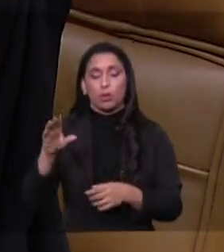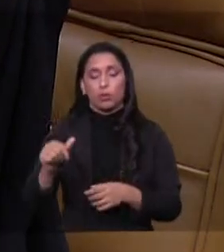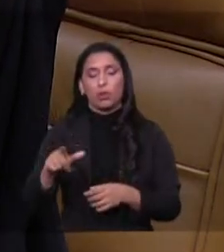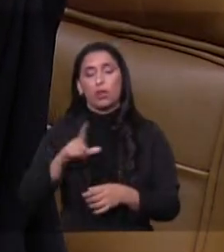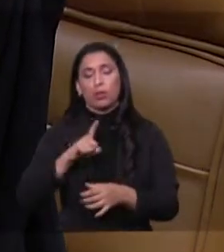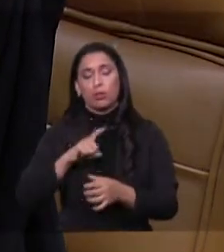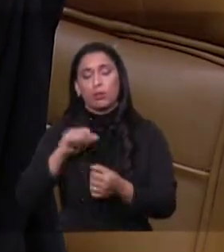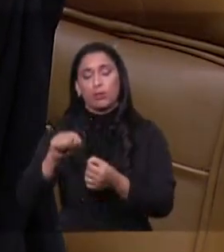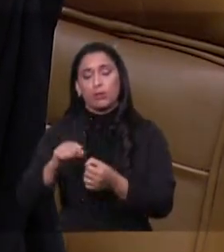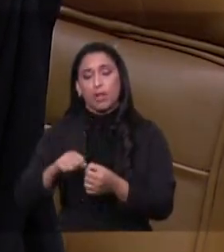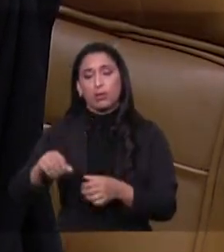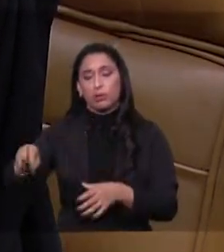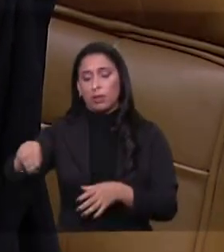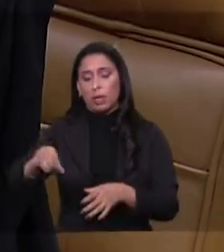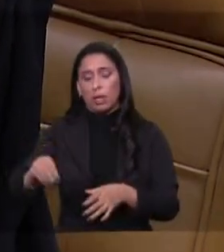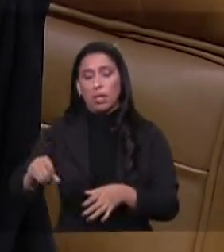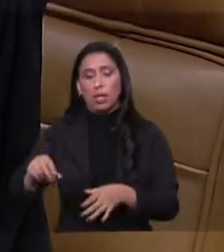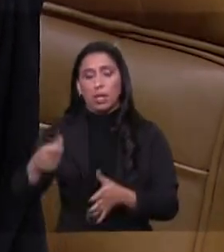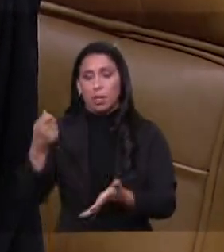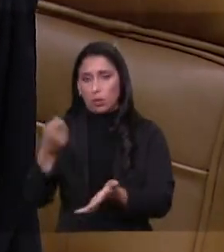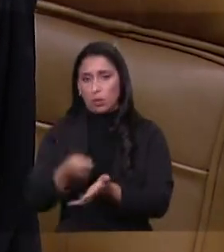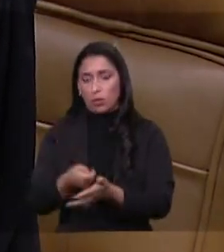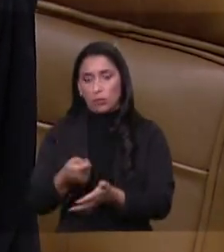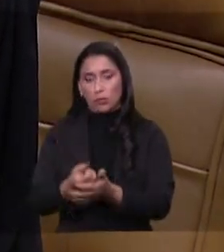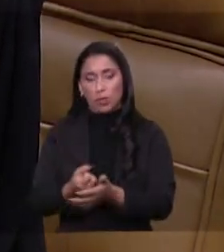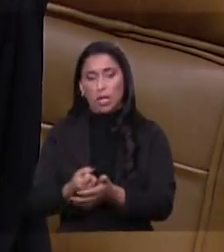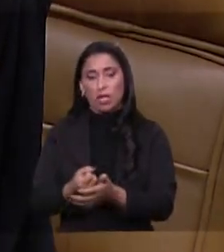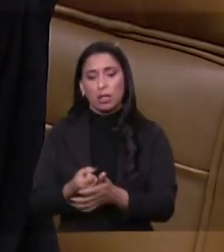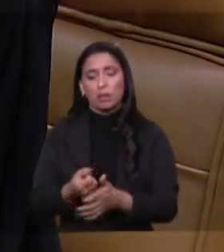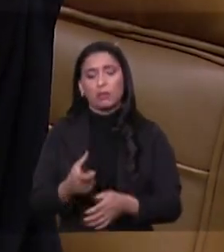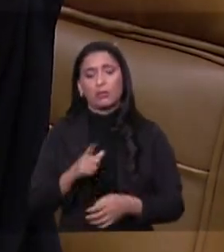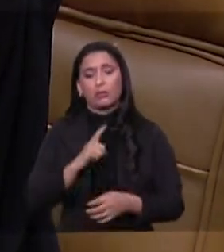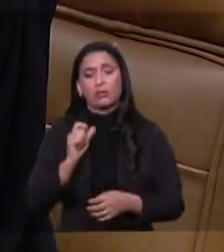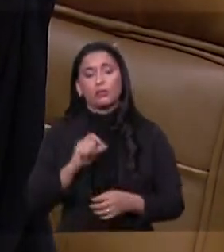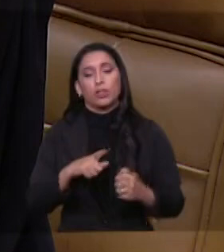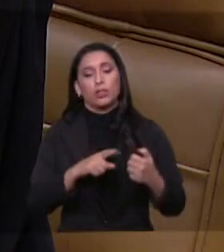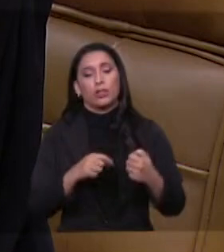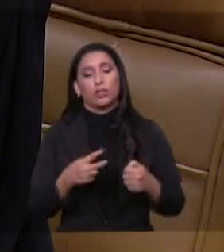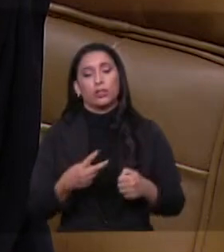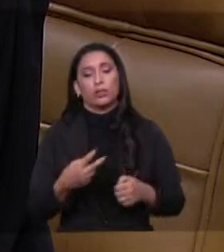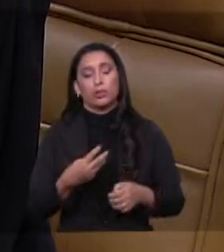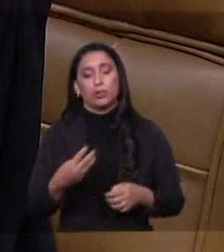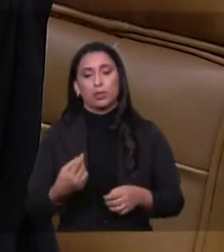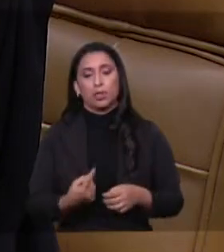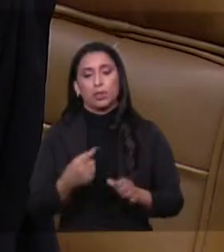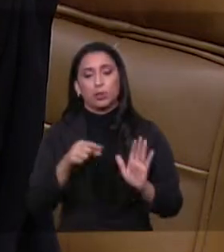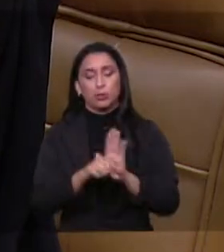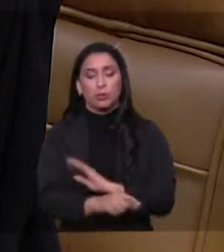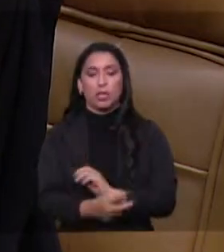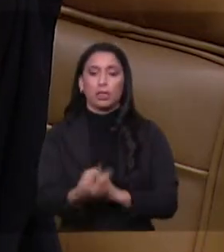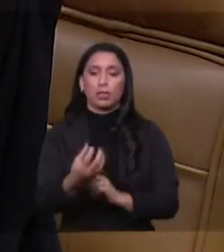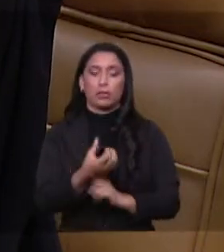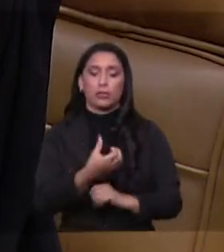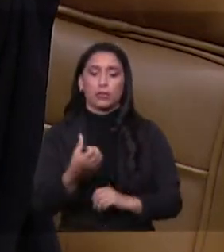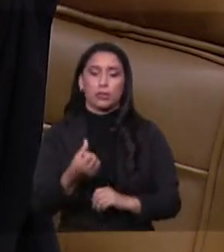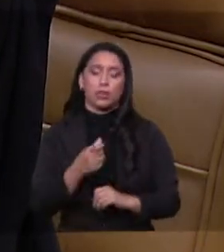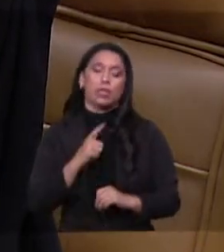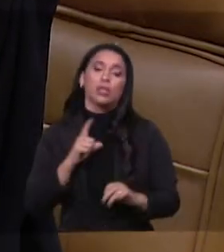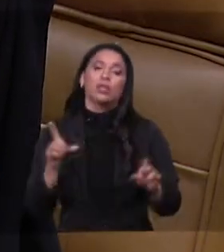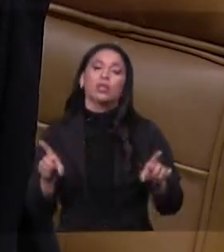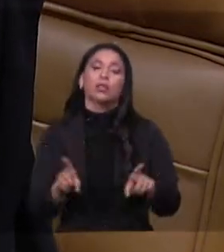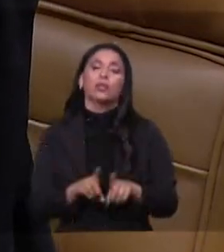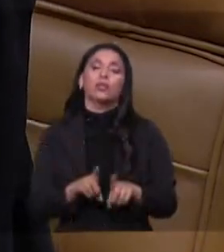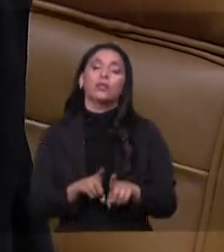benfeitorias derivadas da ocupação de boa-fé. Aí cito o artigo 231, parágrafo 6º. Tal previsão,